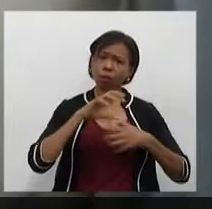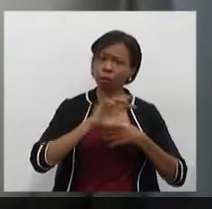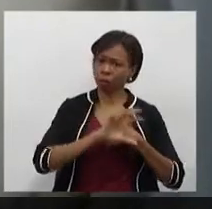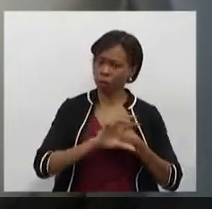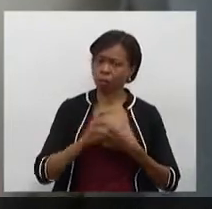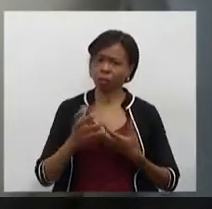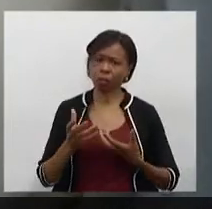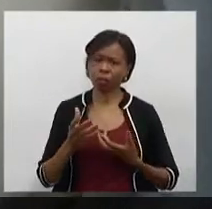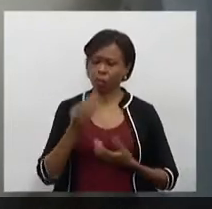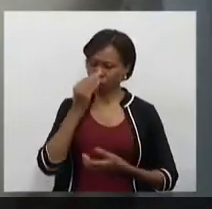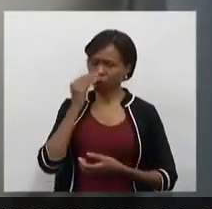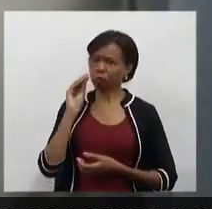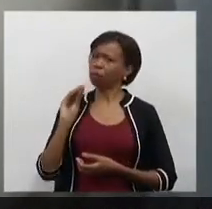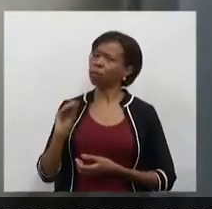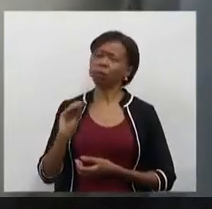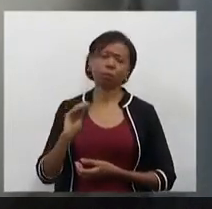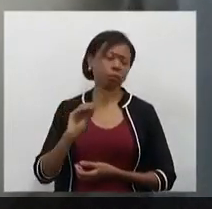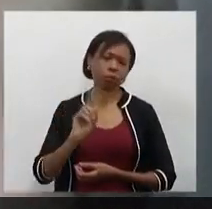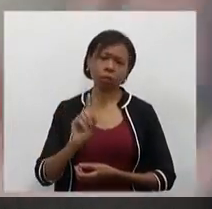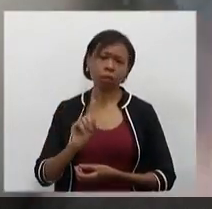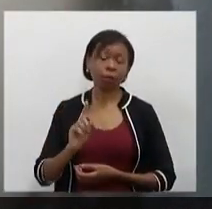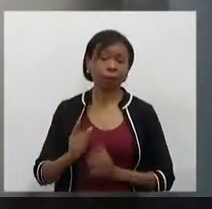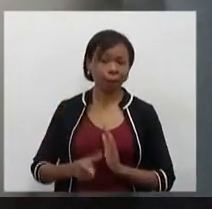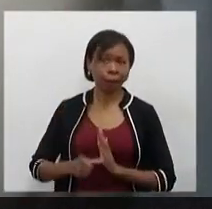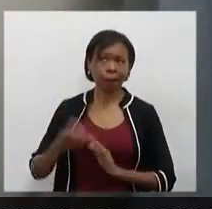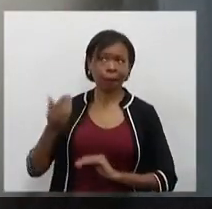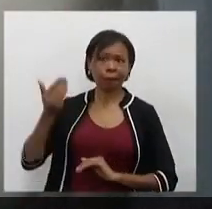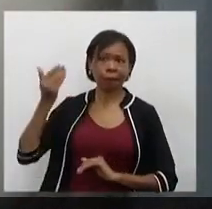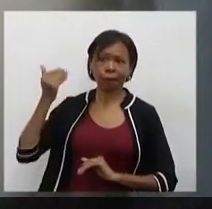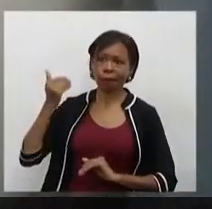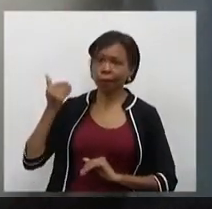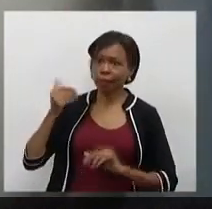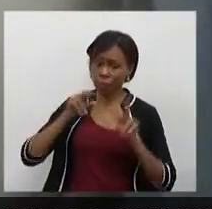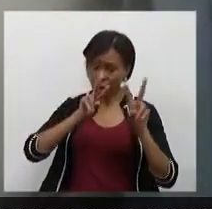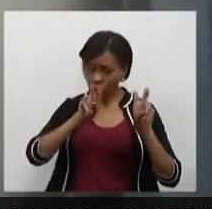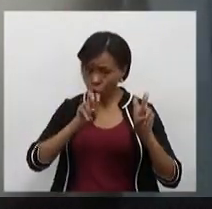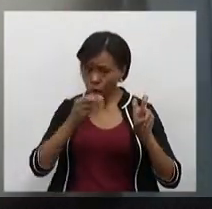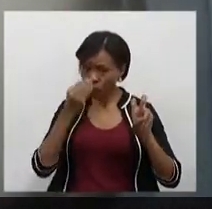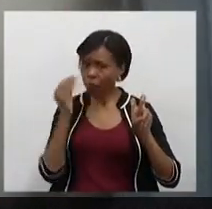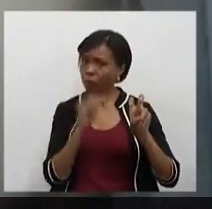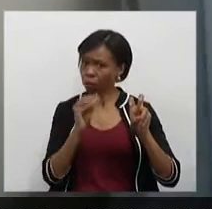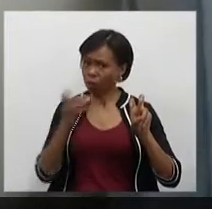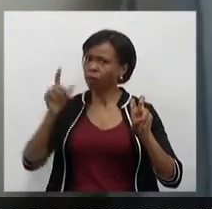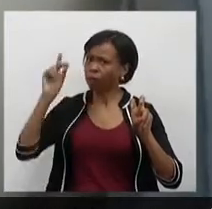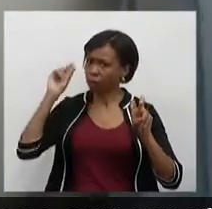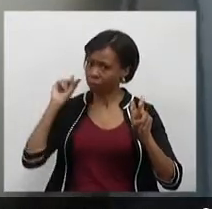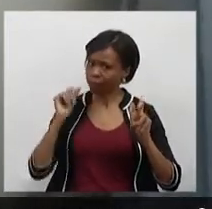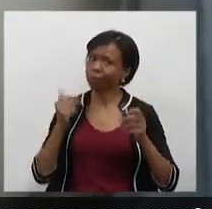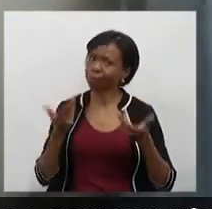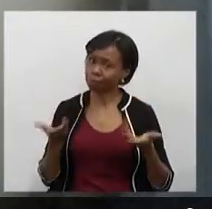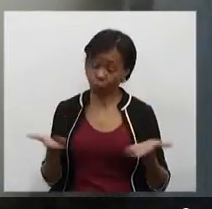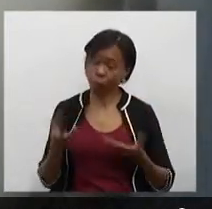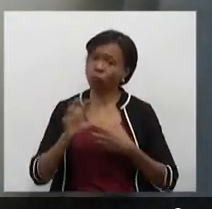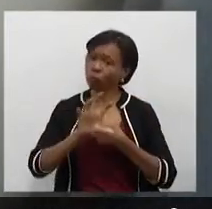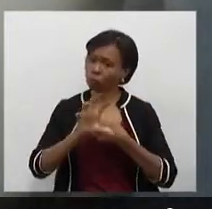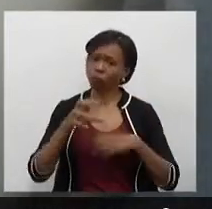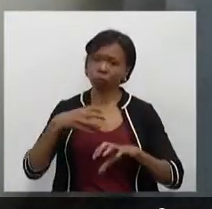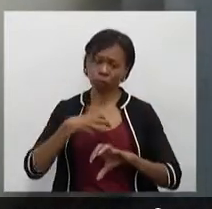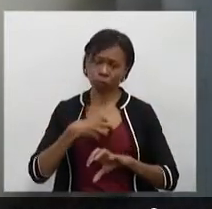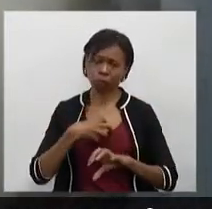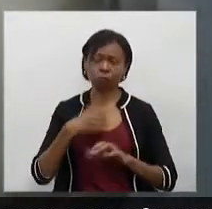já foi muito esquecida há muito tempo, né? Então, eu agradeço a presença